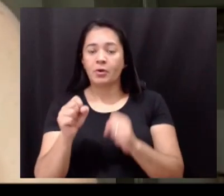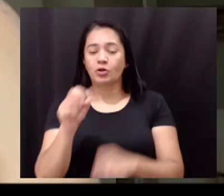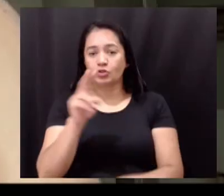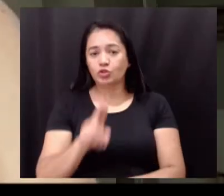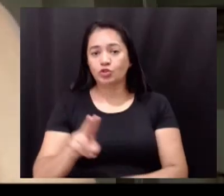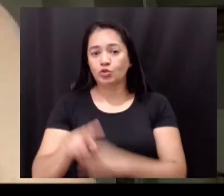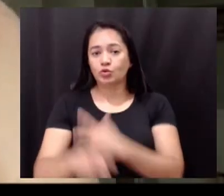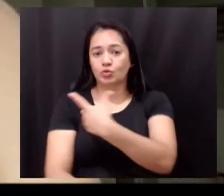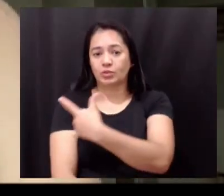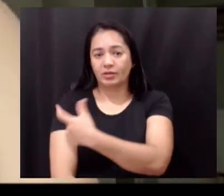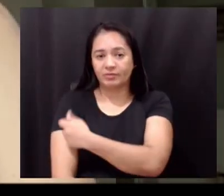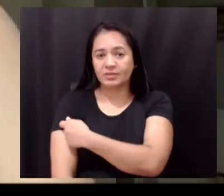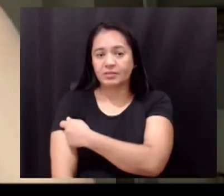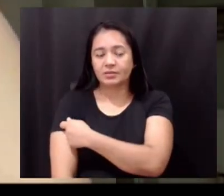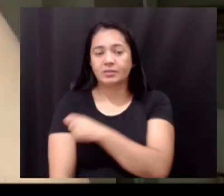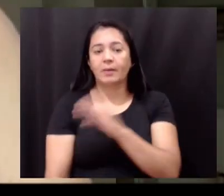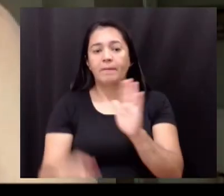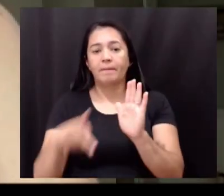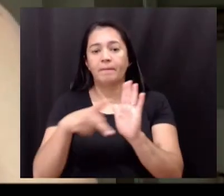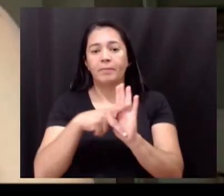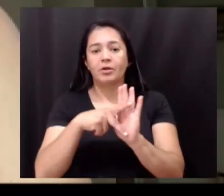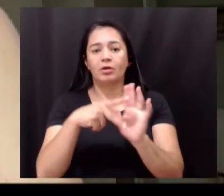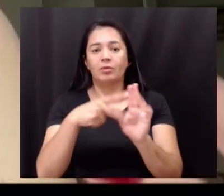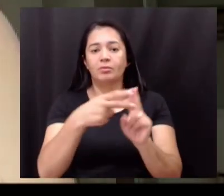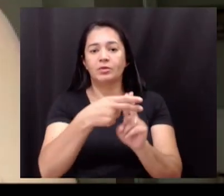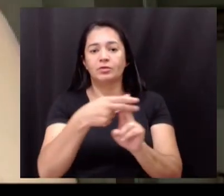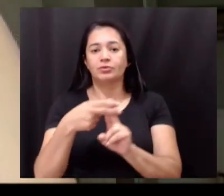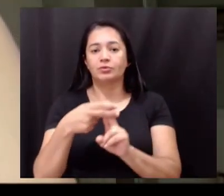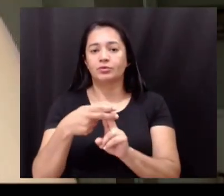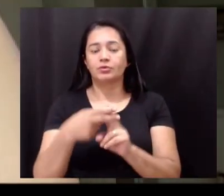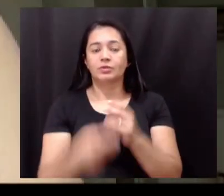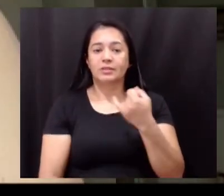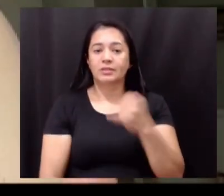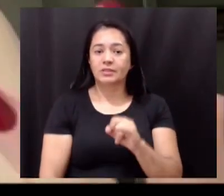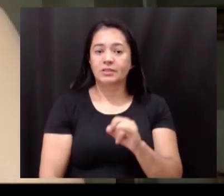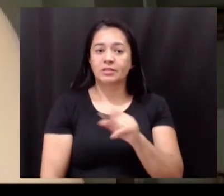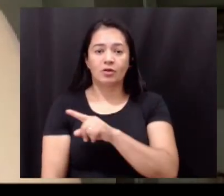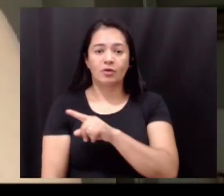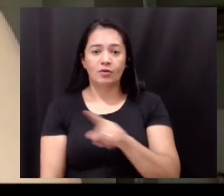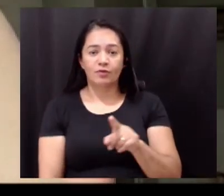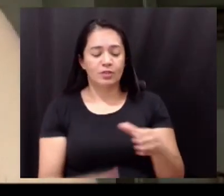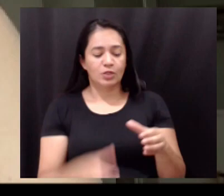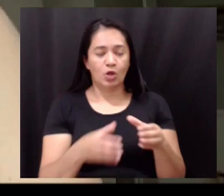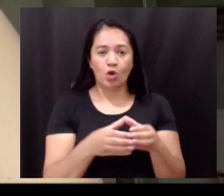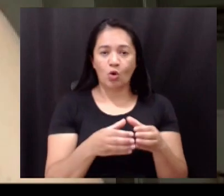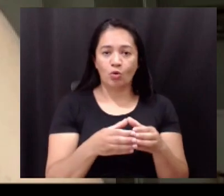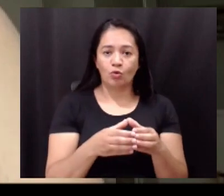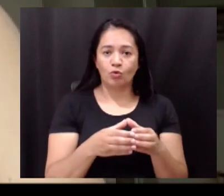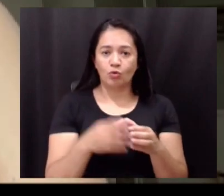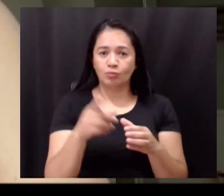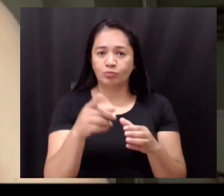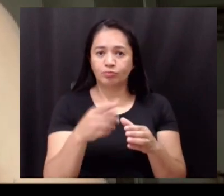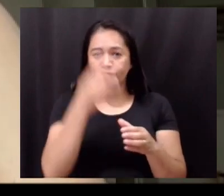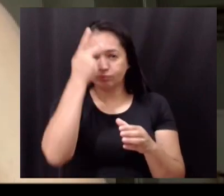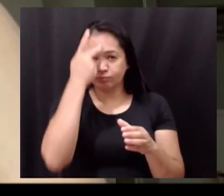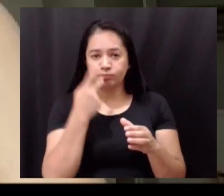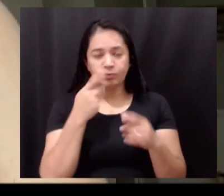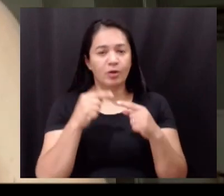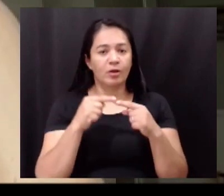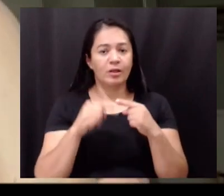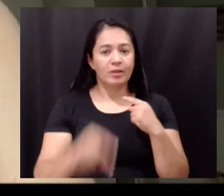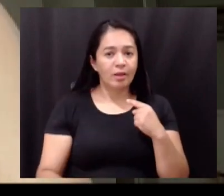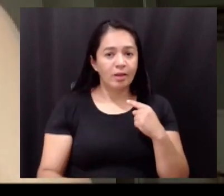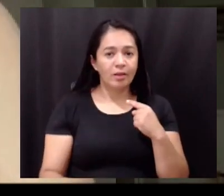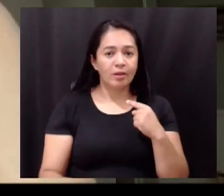SUS, e caso você não esteja nesses grupos que eu comentei, nesse público-alvo que o Ministério